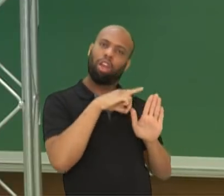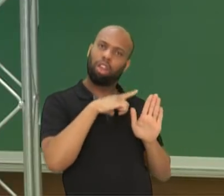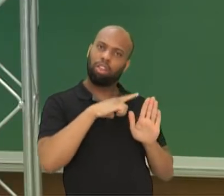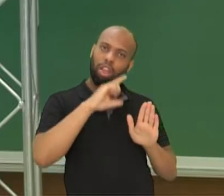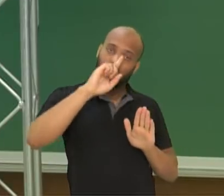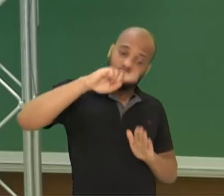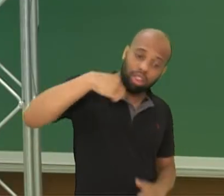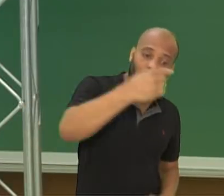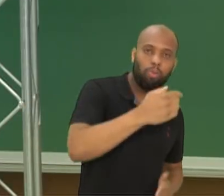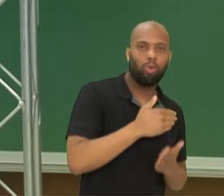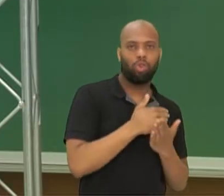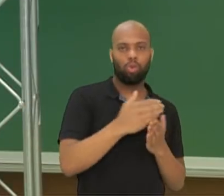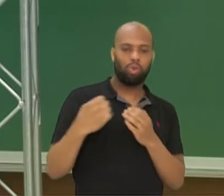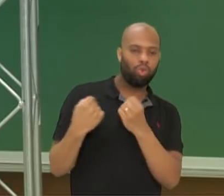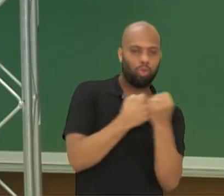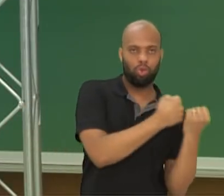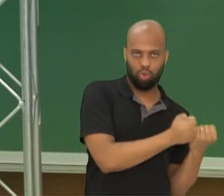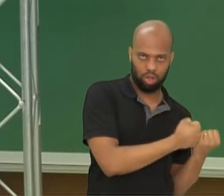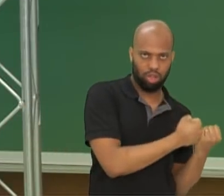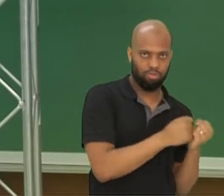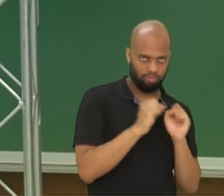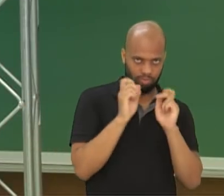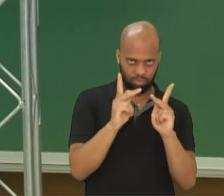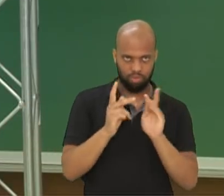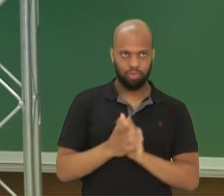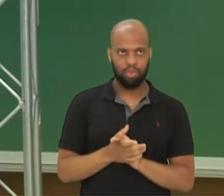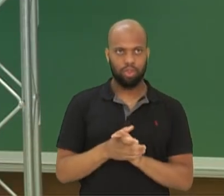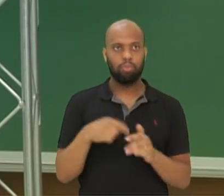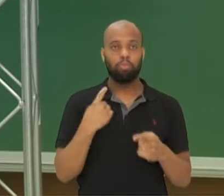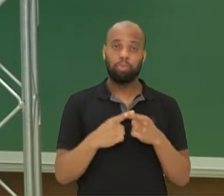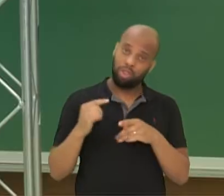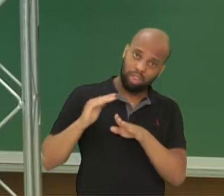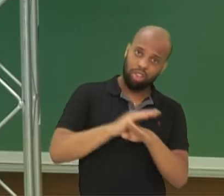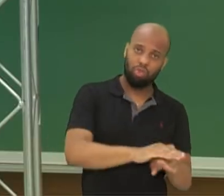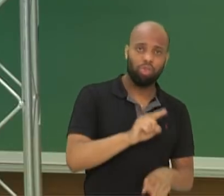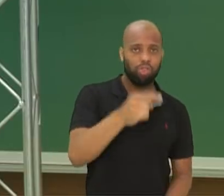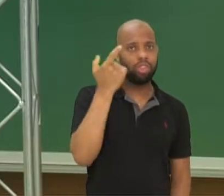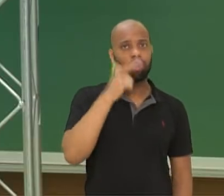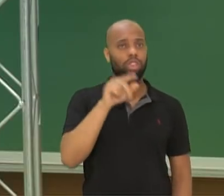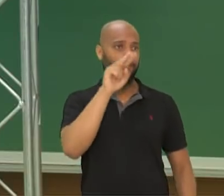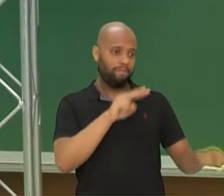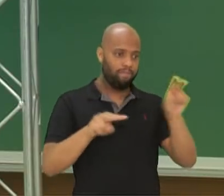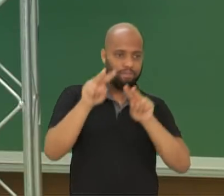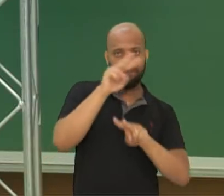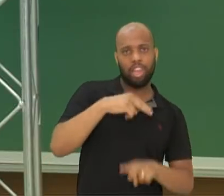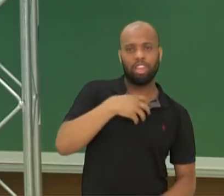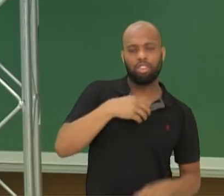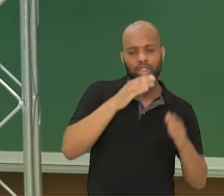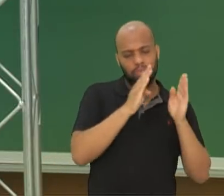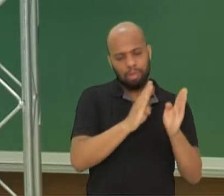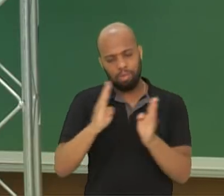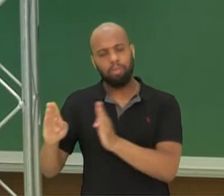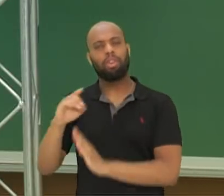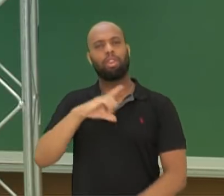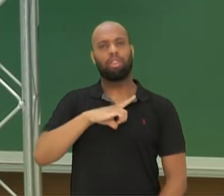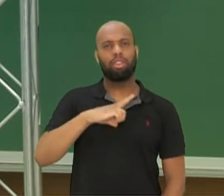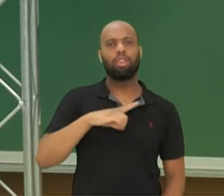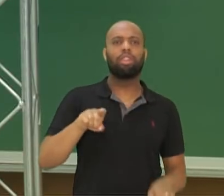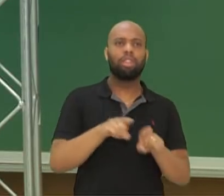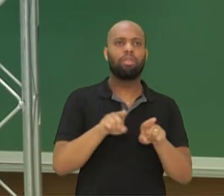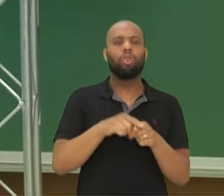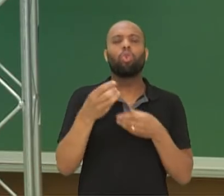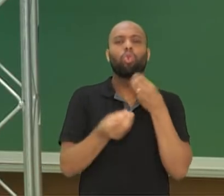e depois começa a substituir, certo? Ajuda bastante você visualizar a sequência